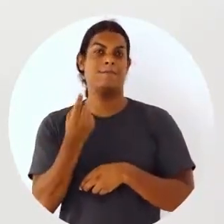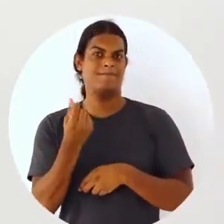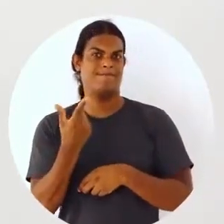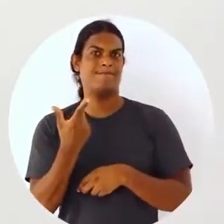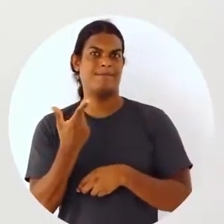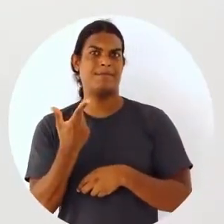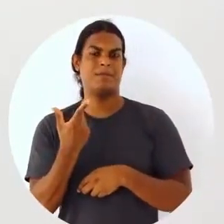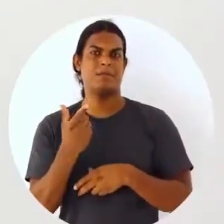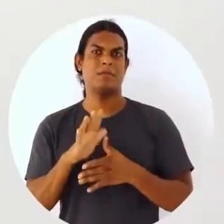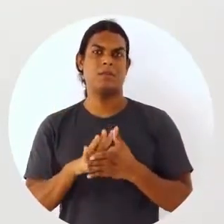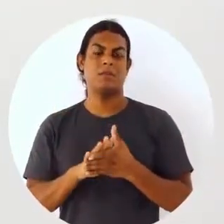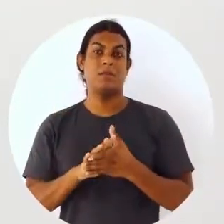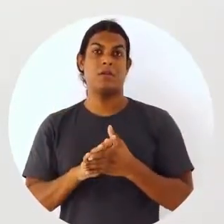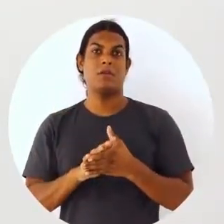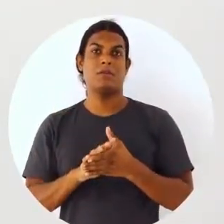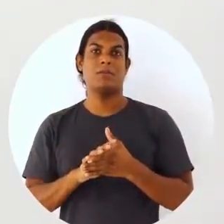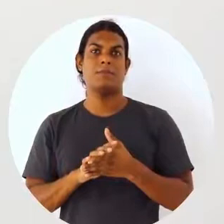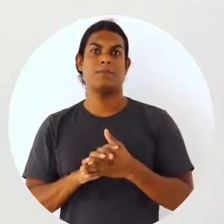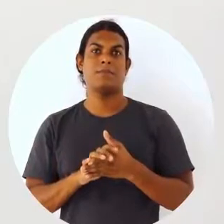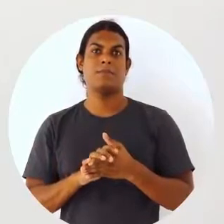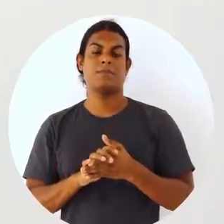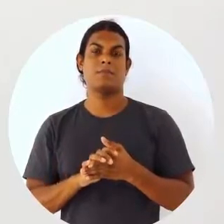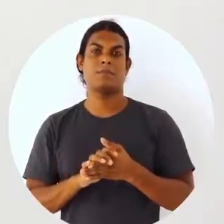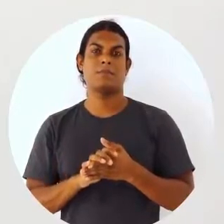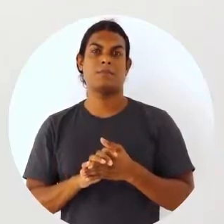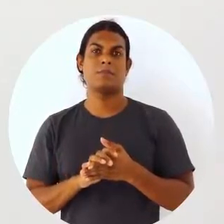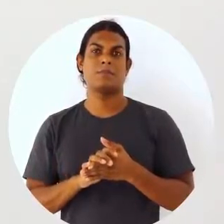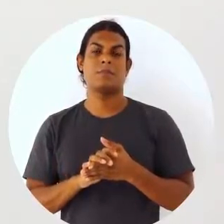Consequentemente, eles passaram a dificultar